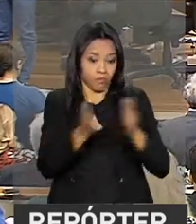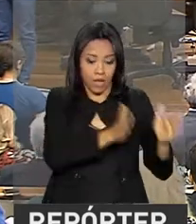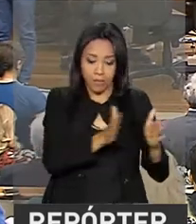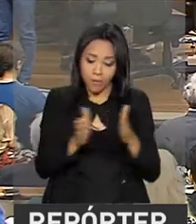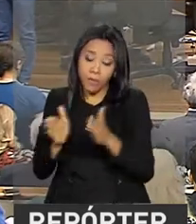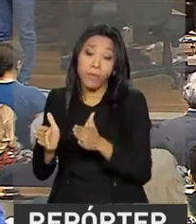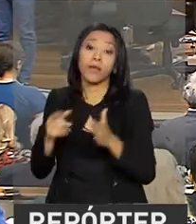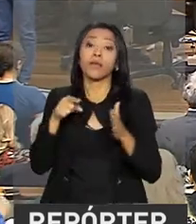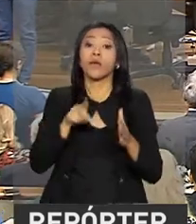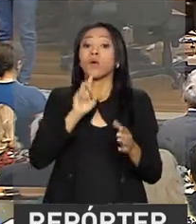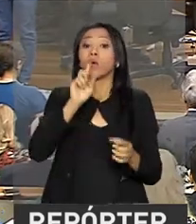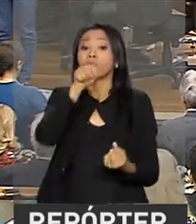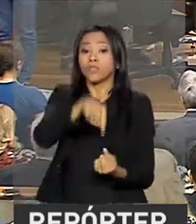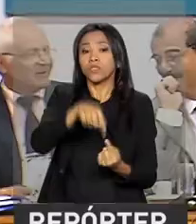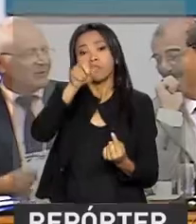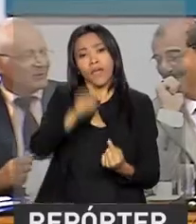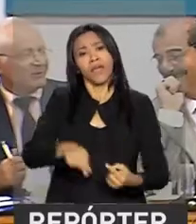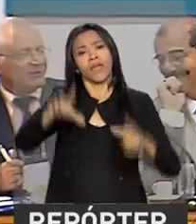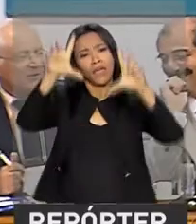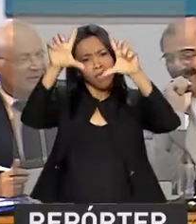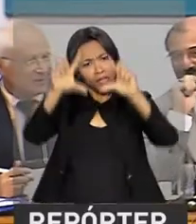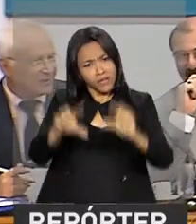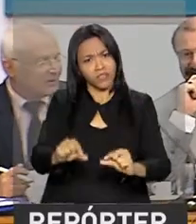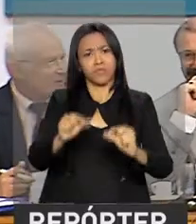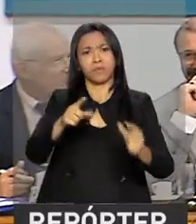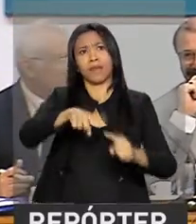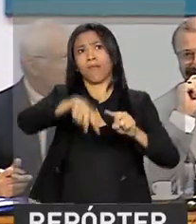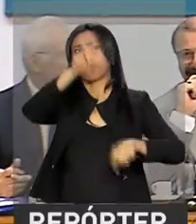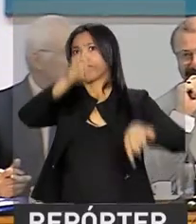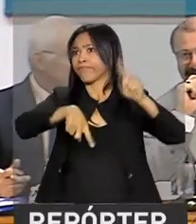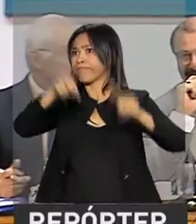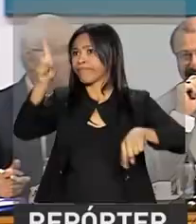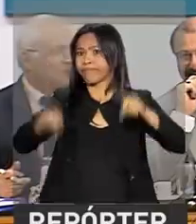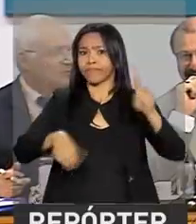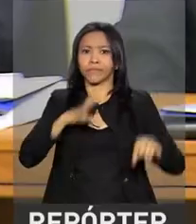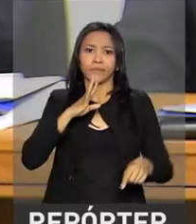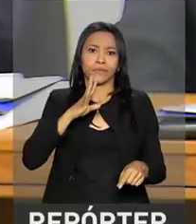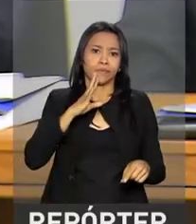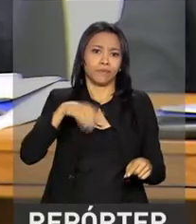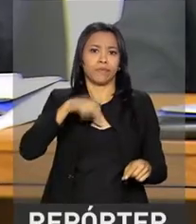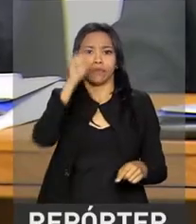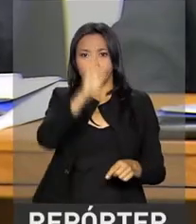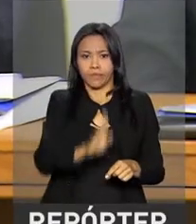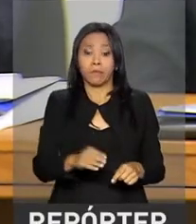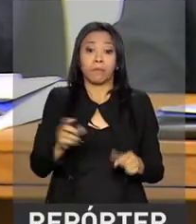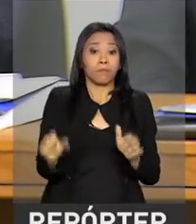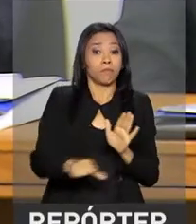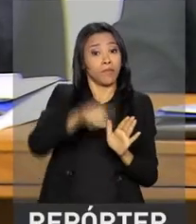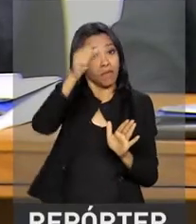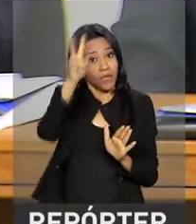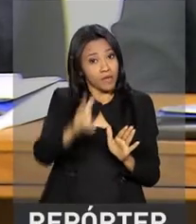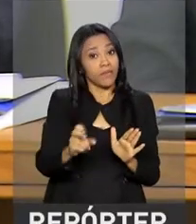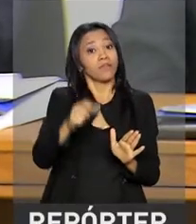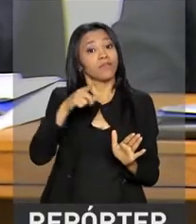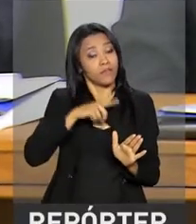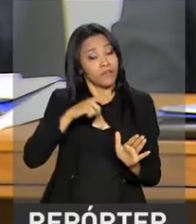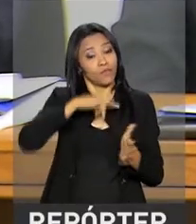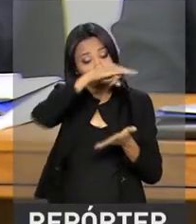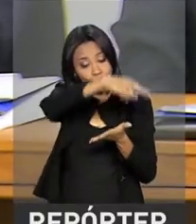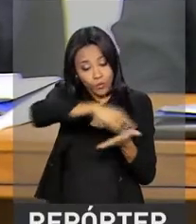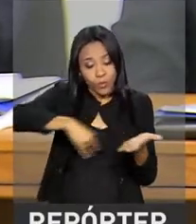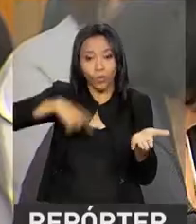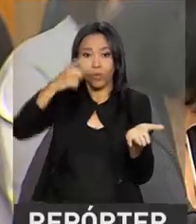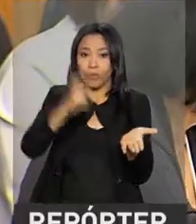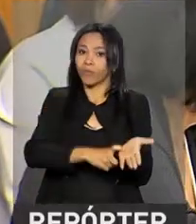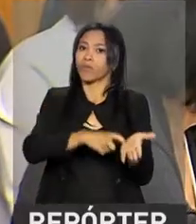as desigualdades na educação e melhorar o ensino no Brasil. Pela primeira vez, o país terá um documento que define